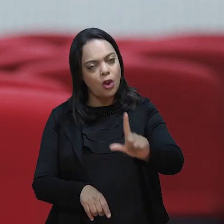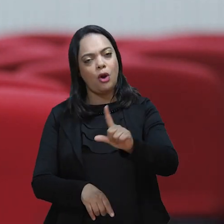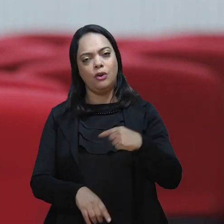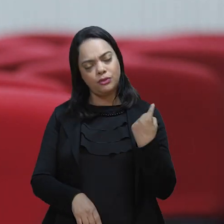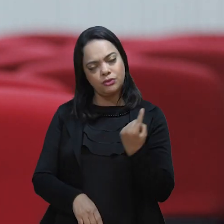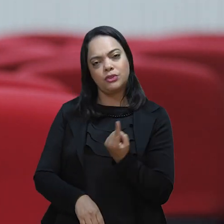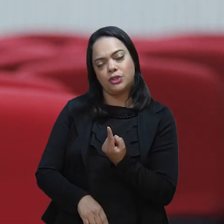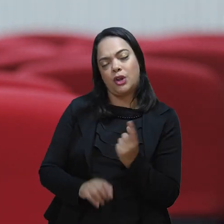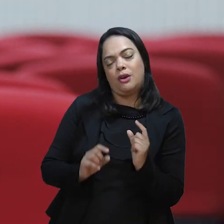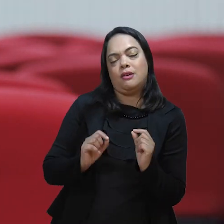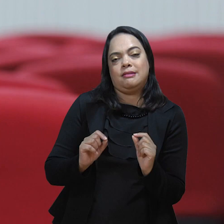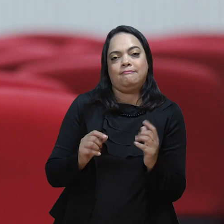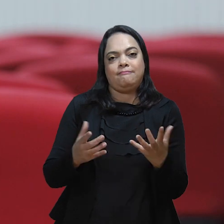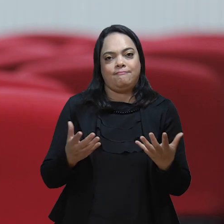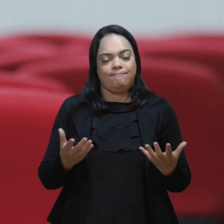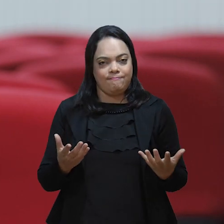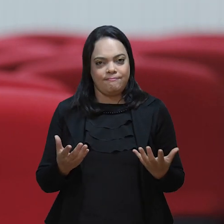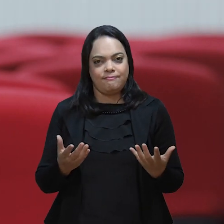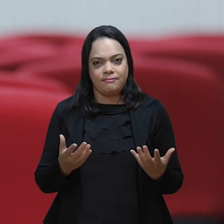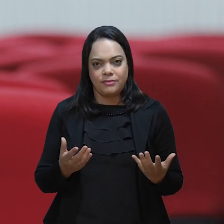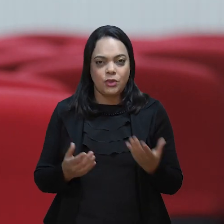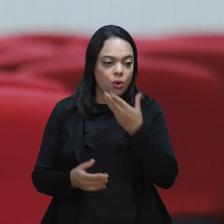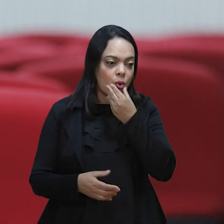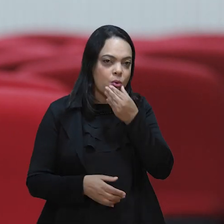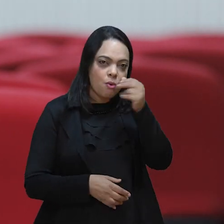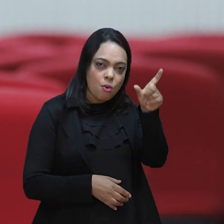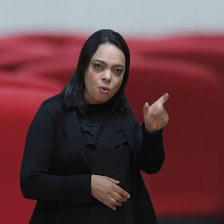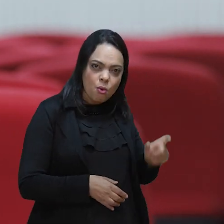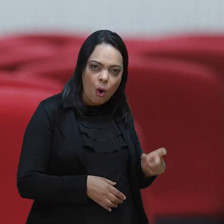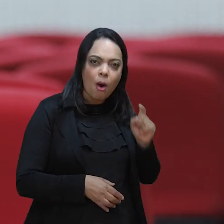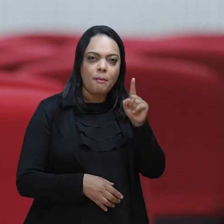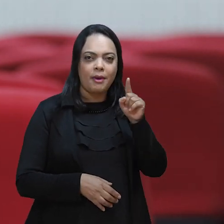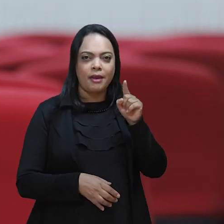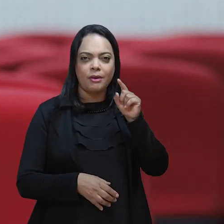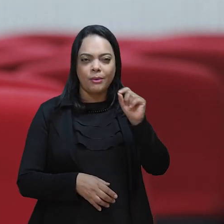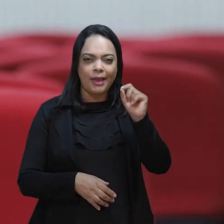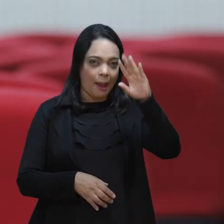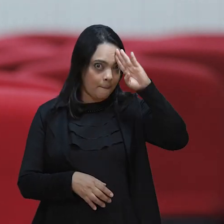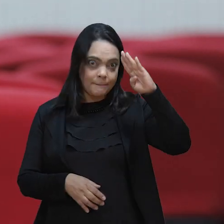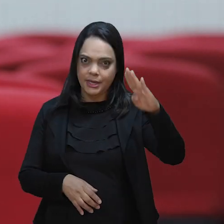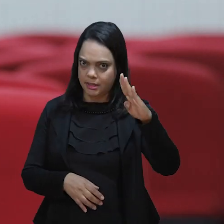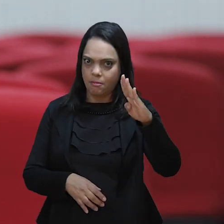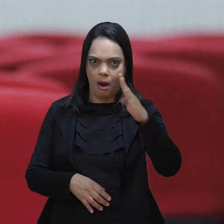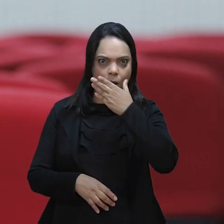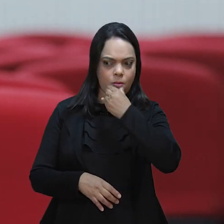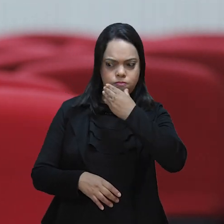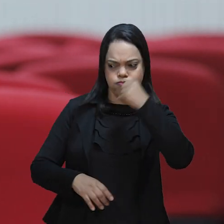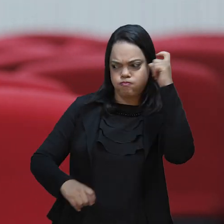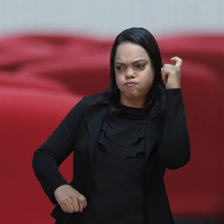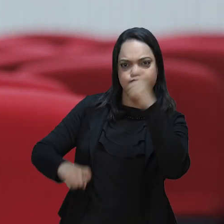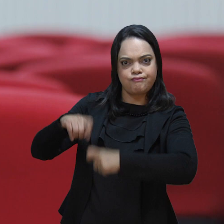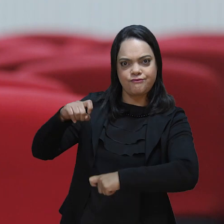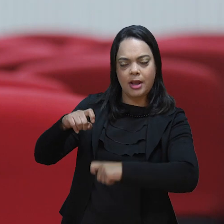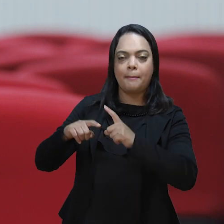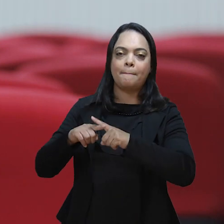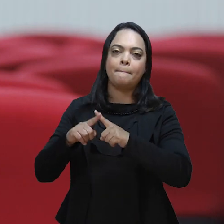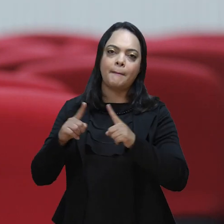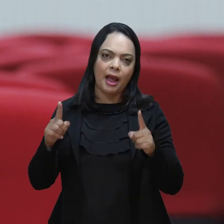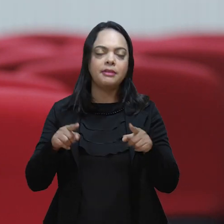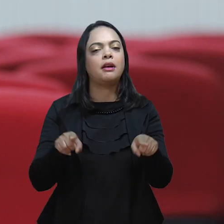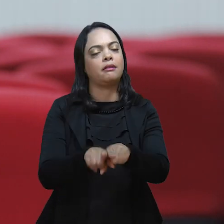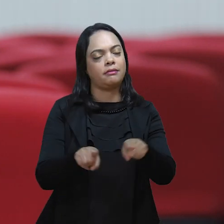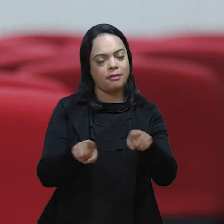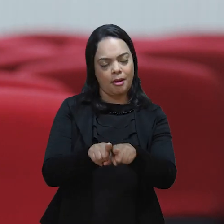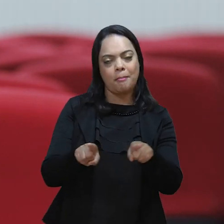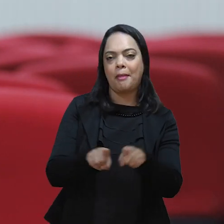tem esse homem como principal violentador, mas a gente tem um cenário onde tudo isso acontece, que as personagens femininas não